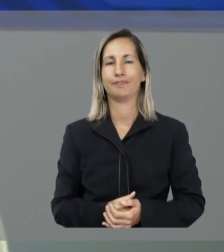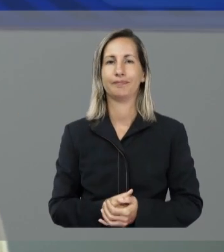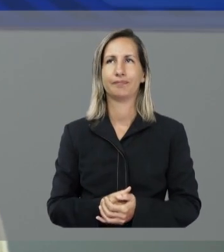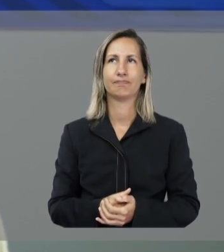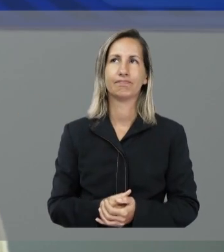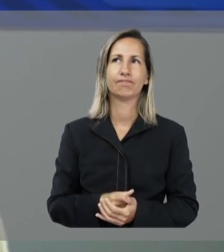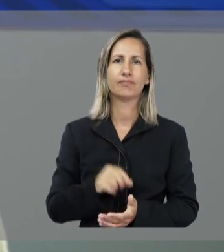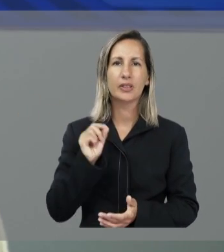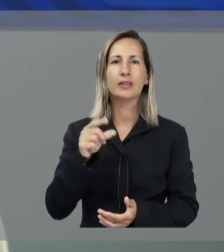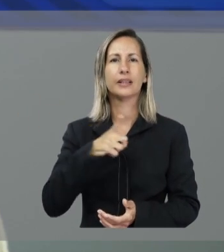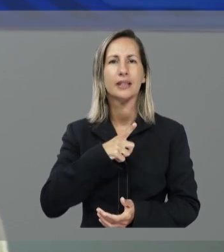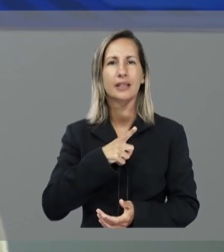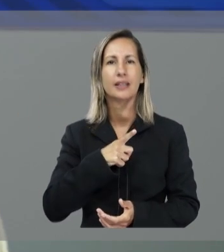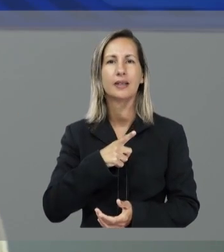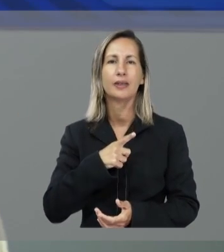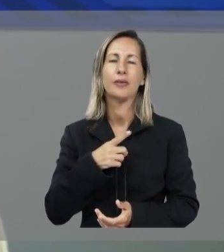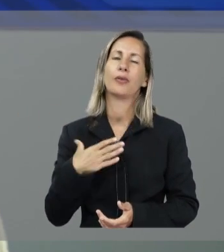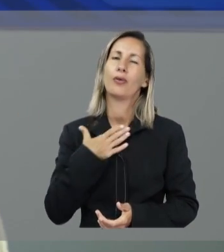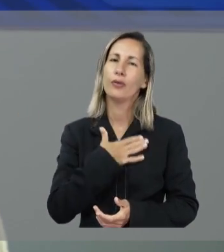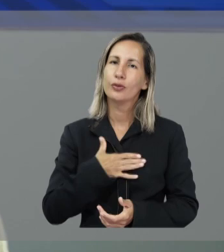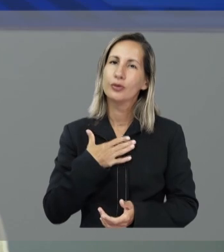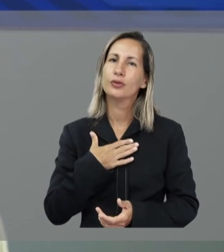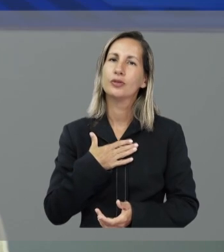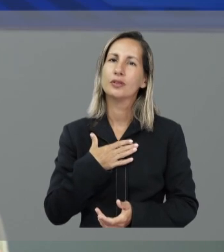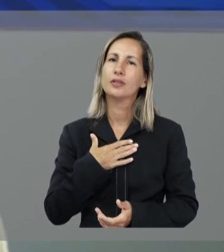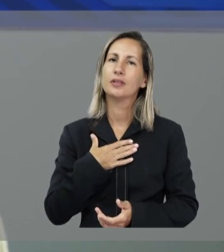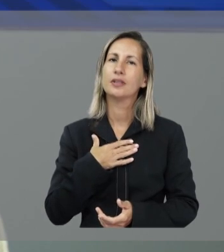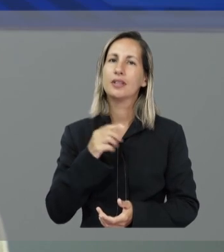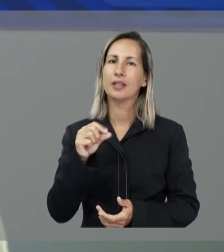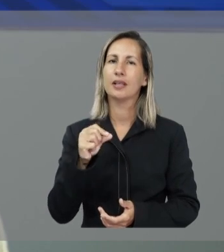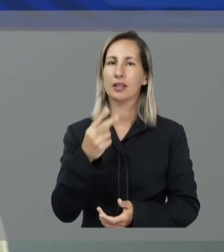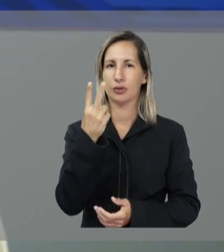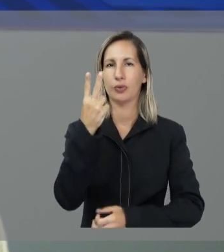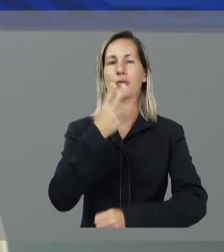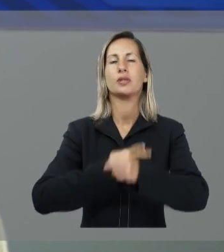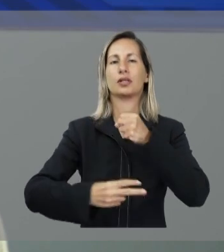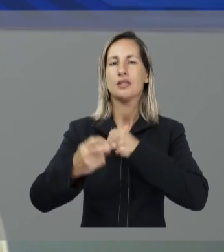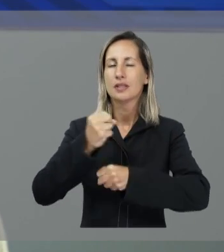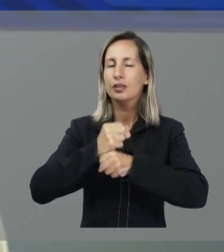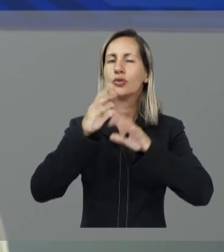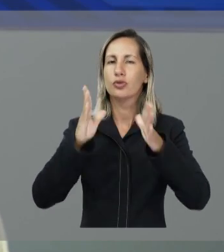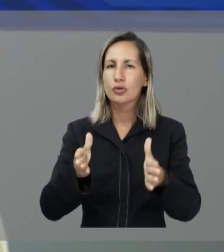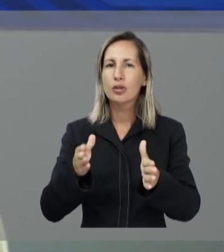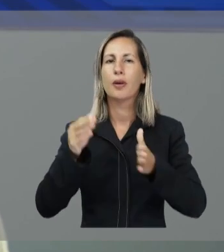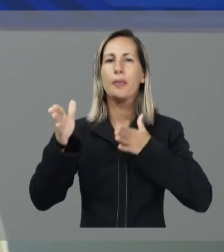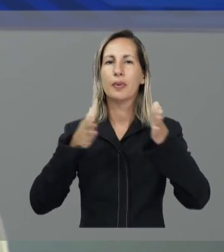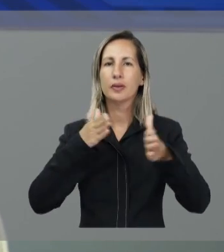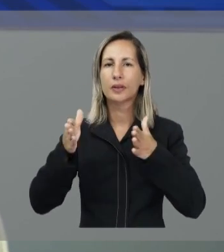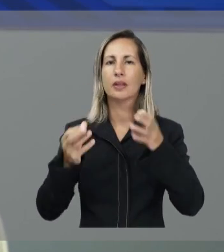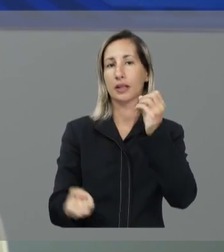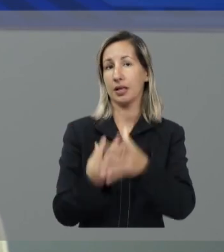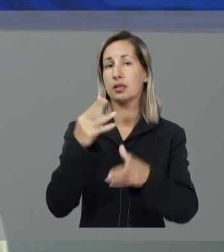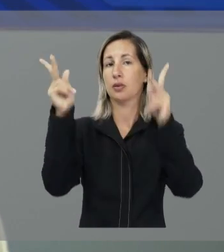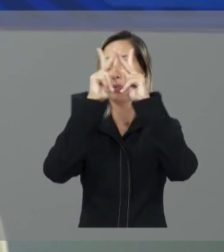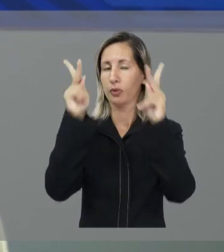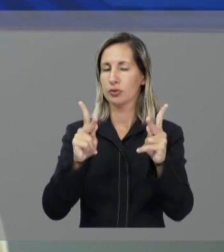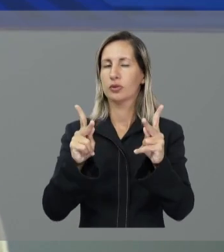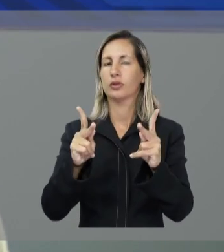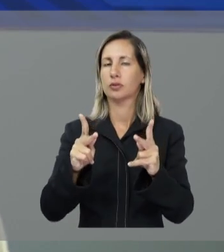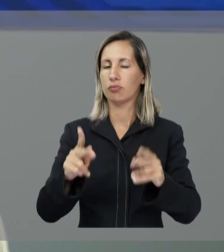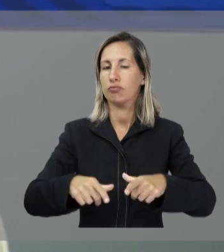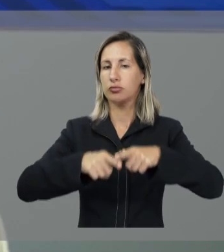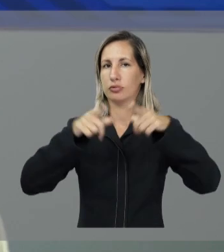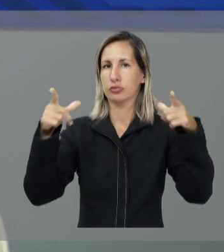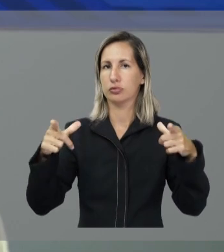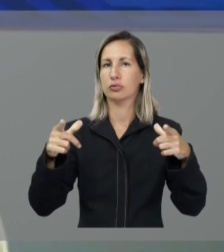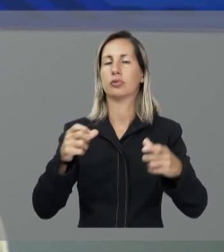assim, realmente o prazer, né, de dizer que já chegamos aí a 2 anos e meio de mandato e a nossa produção legislativa realmente é grande, né?